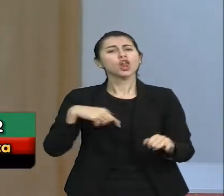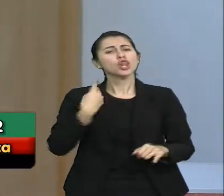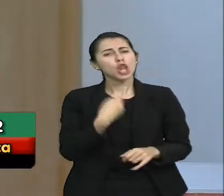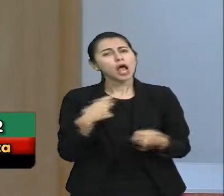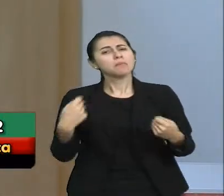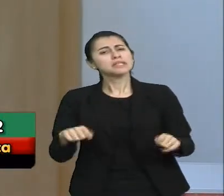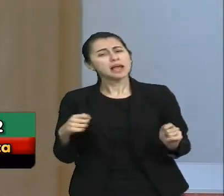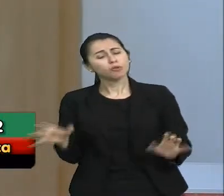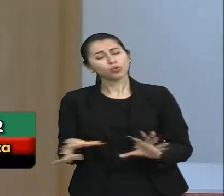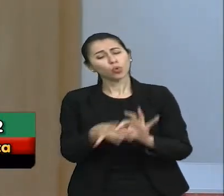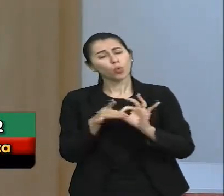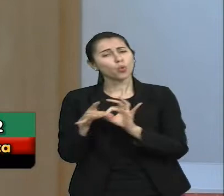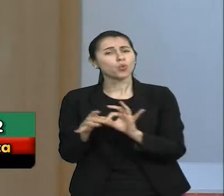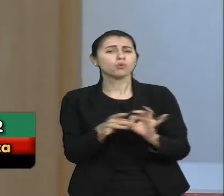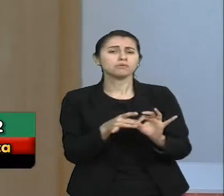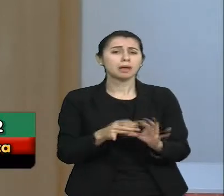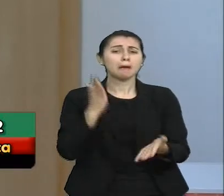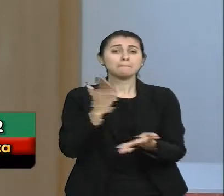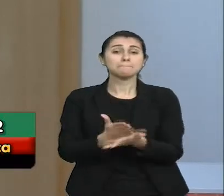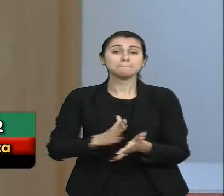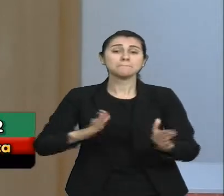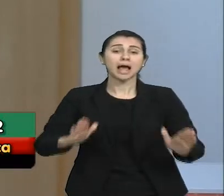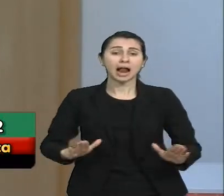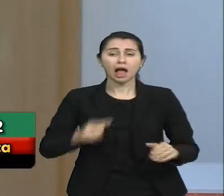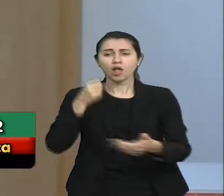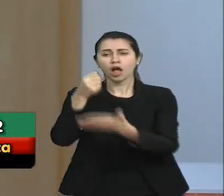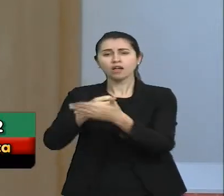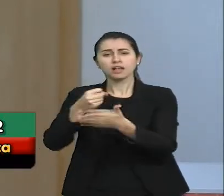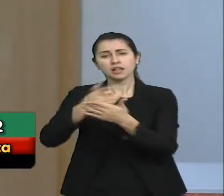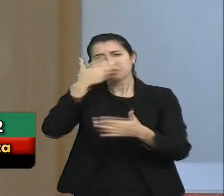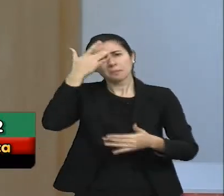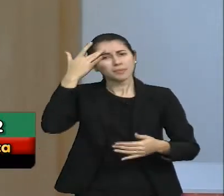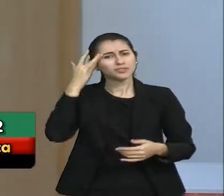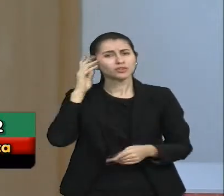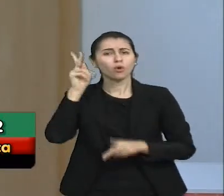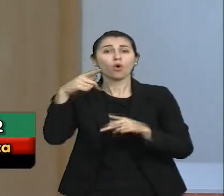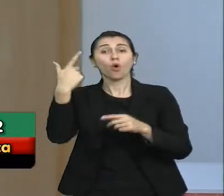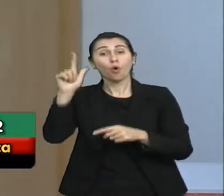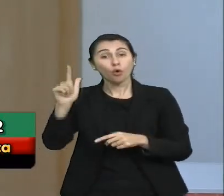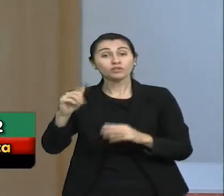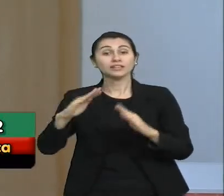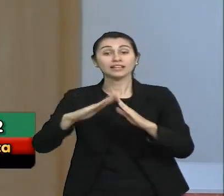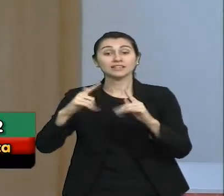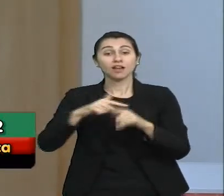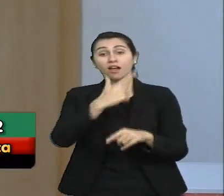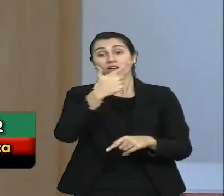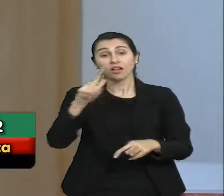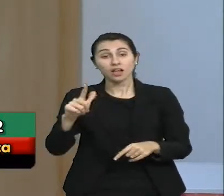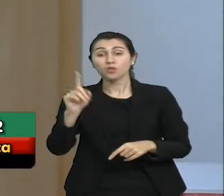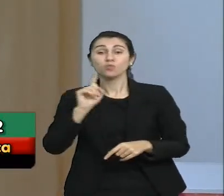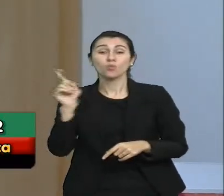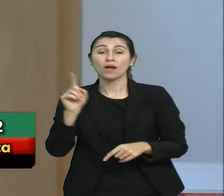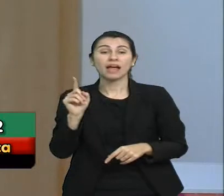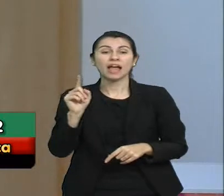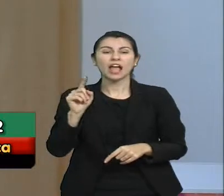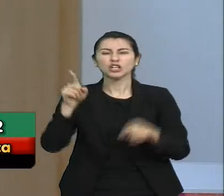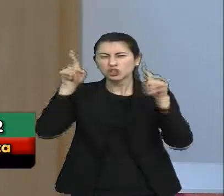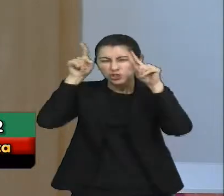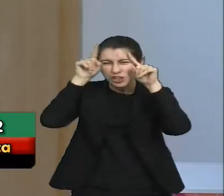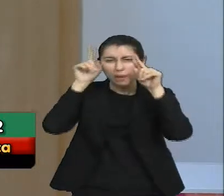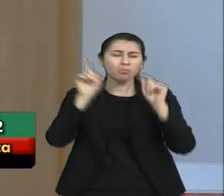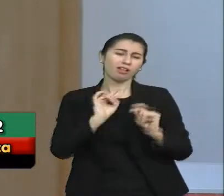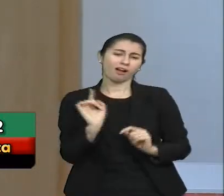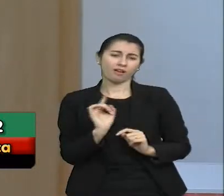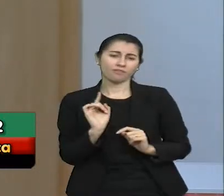unir e pararmos de atacar os povos tradicionais, porque eles não são demônios. Sabe por quê? Eles não entendem. Nós